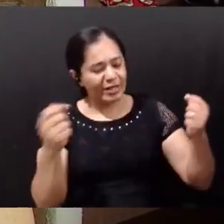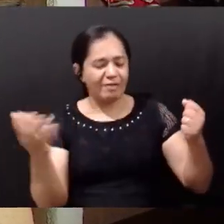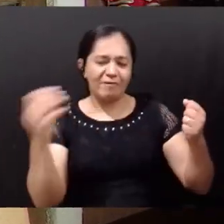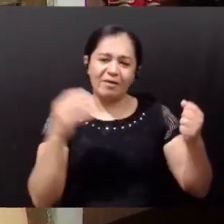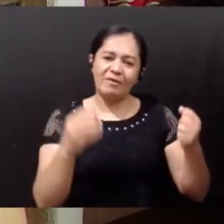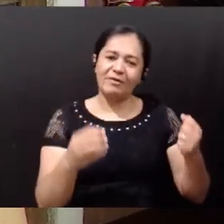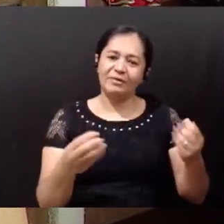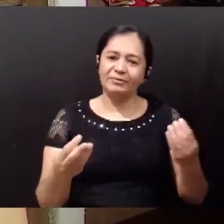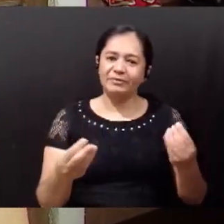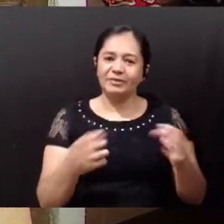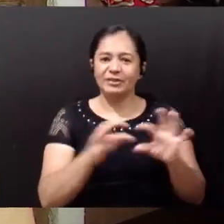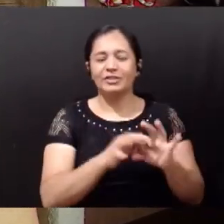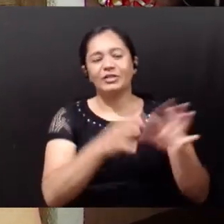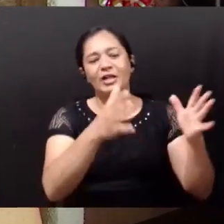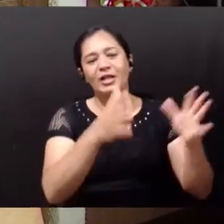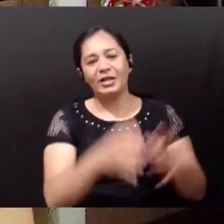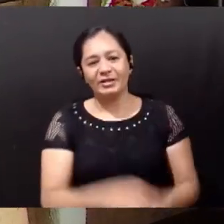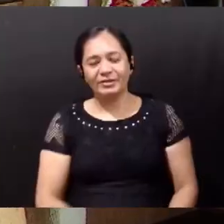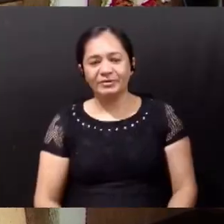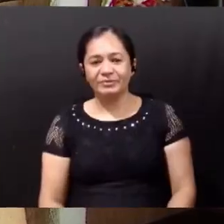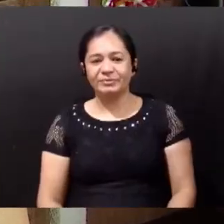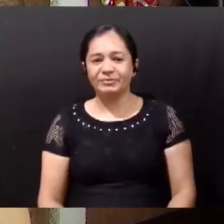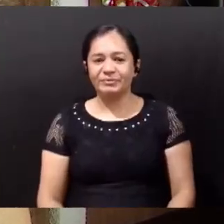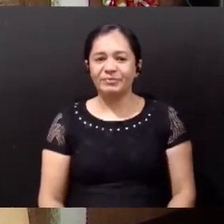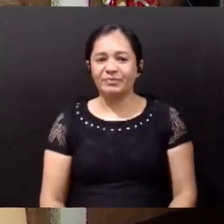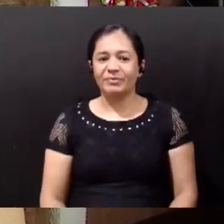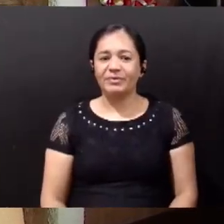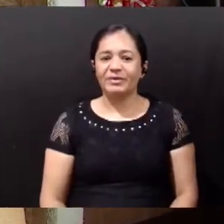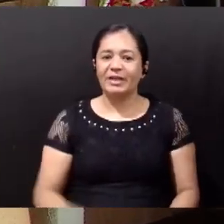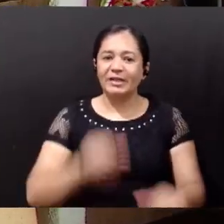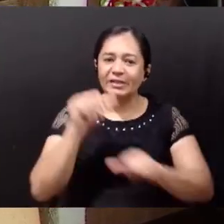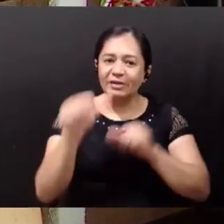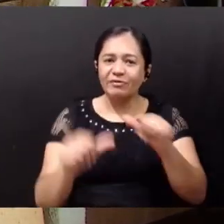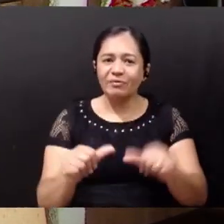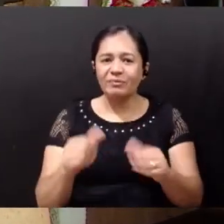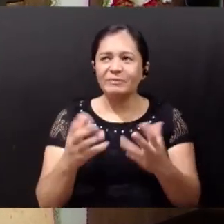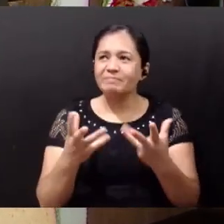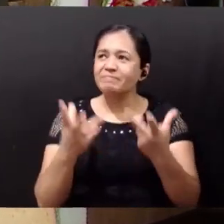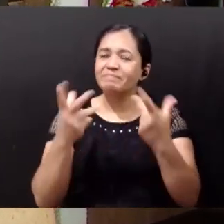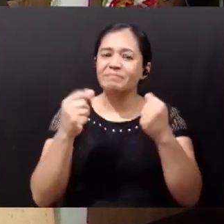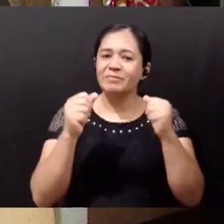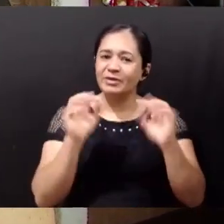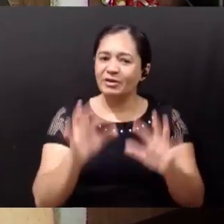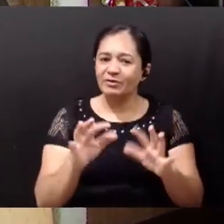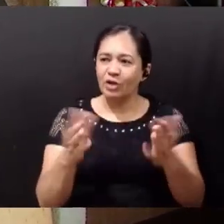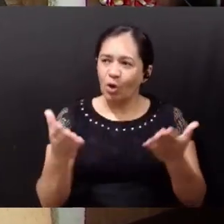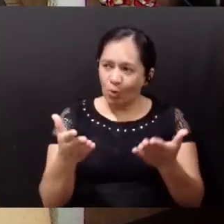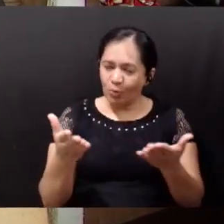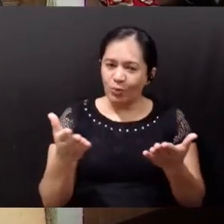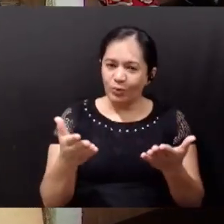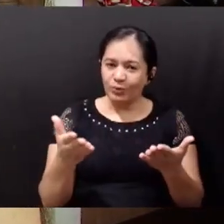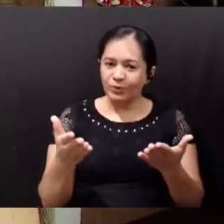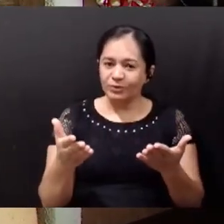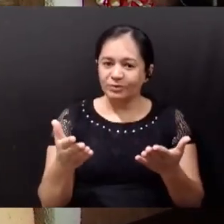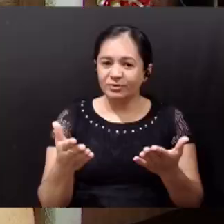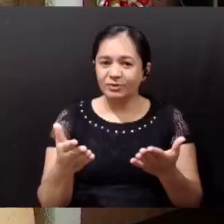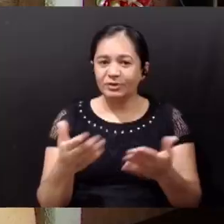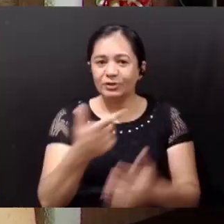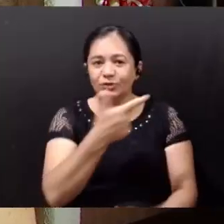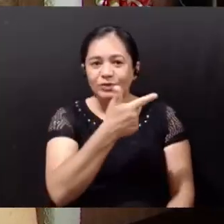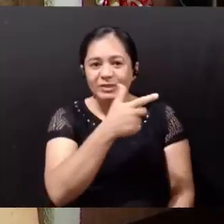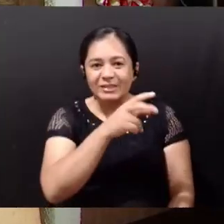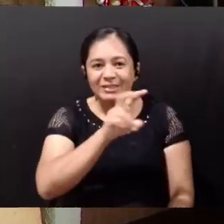ali disponível, ia se tornar algo tão grandioso como é hoje, que, olha,